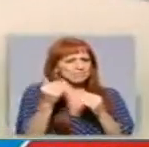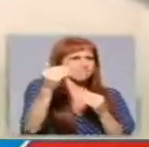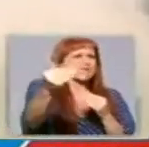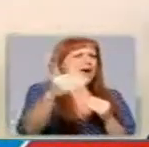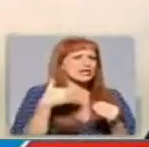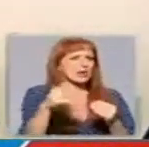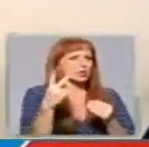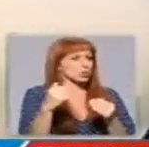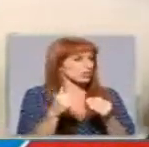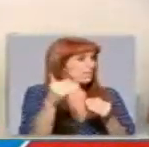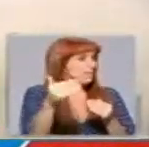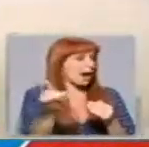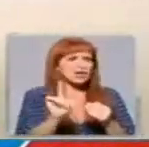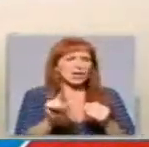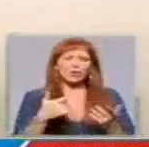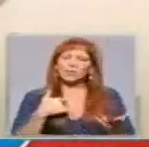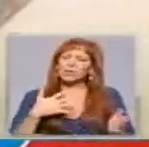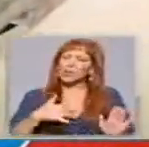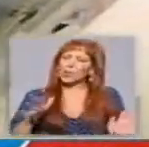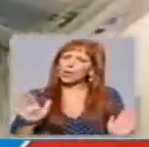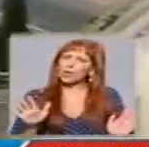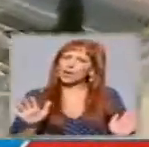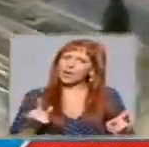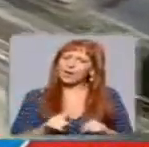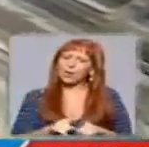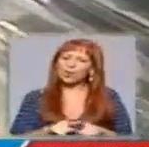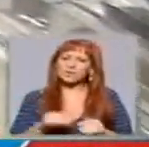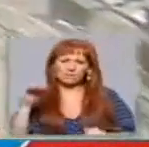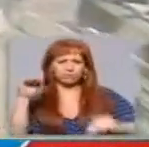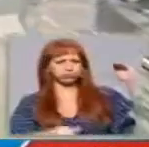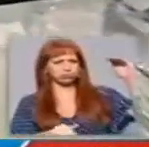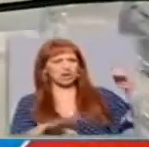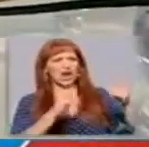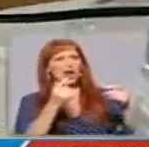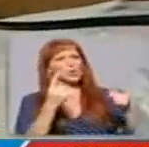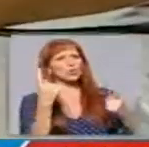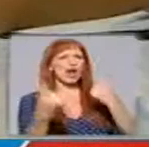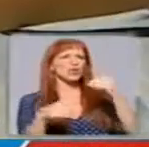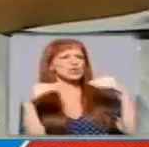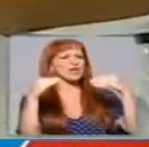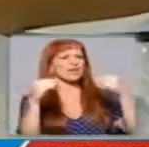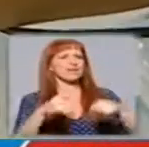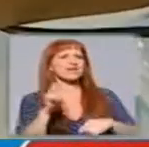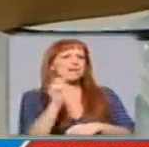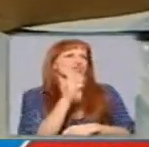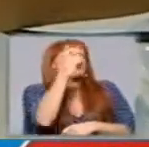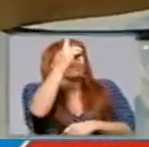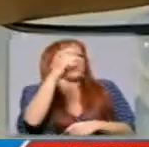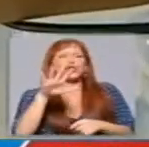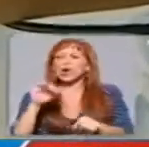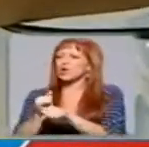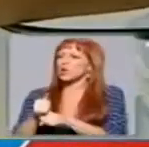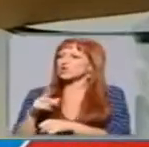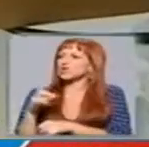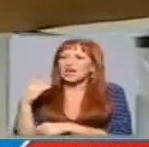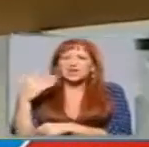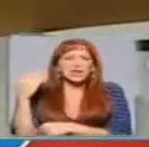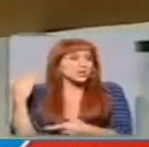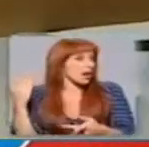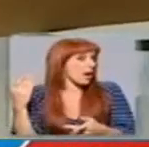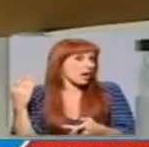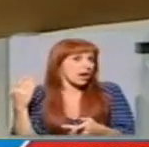superior a duas semanas não queremos também que haja uma desigualdade que as alunos sejam treinados durante seis meses e outro durante seis dias